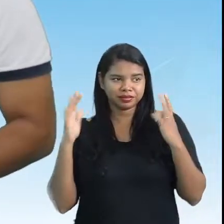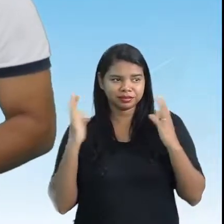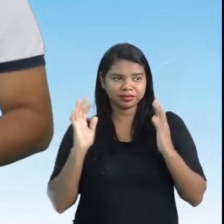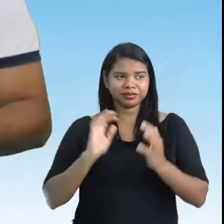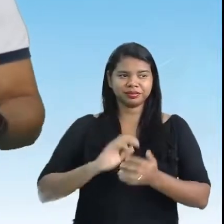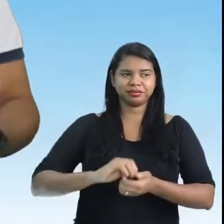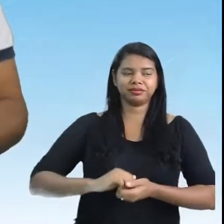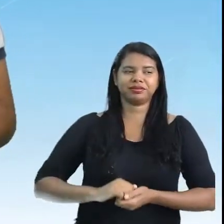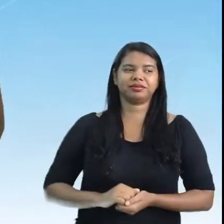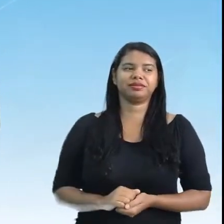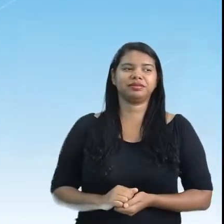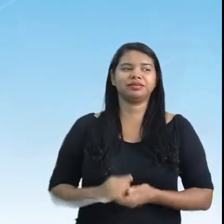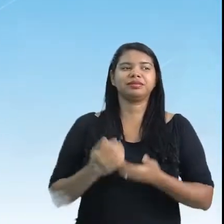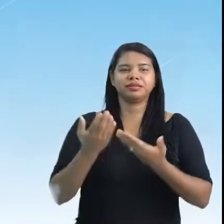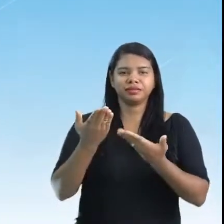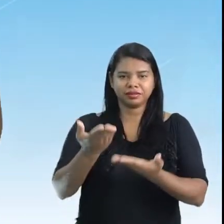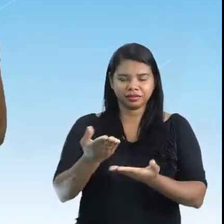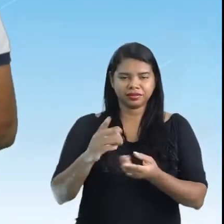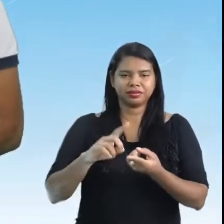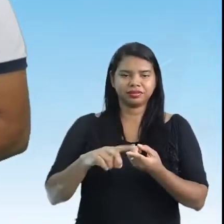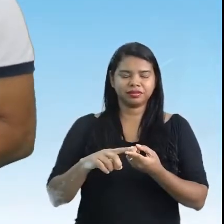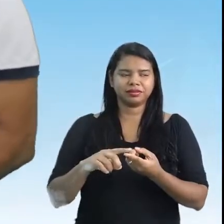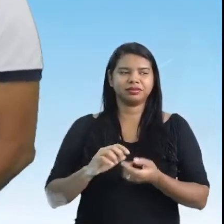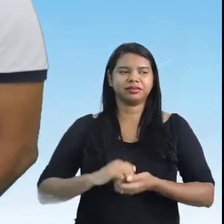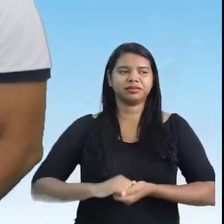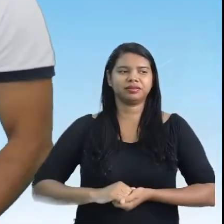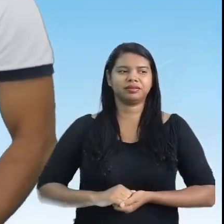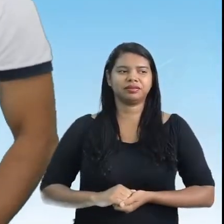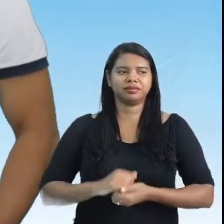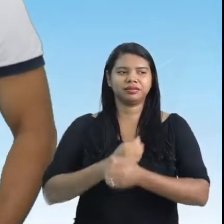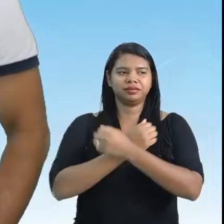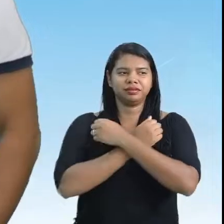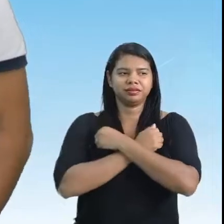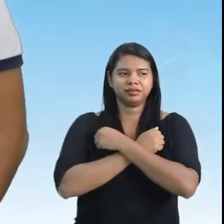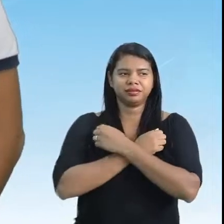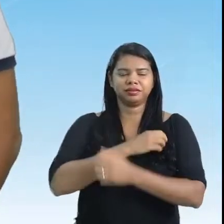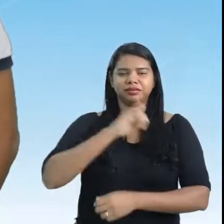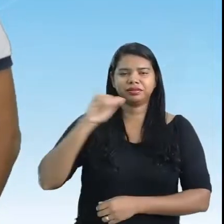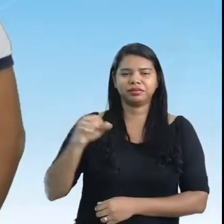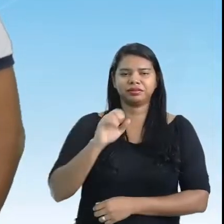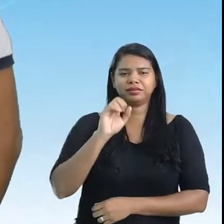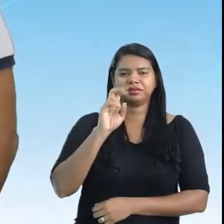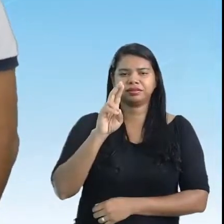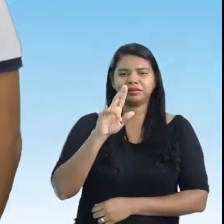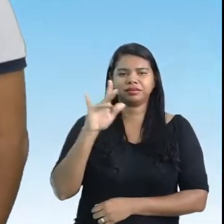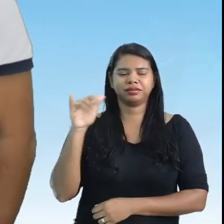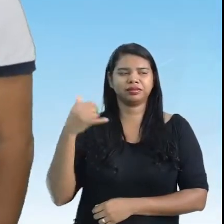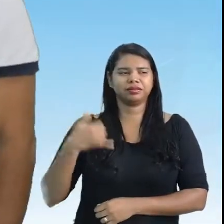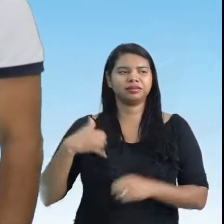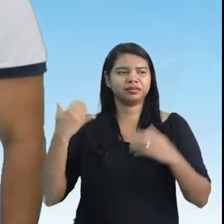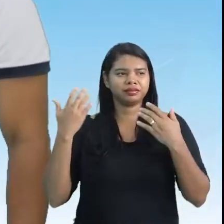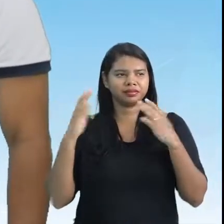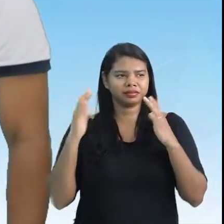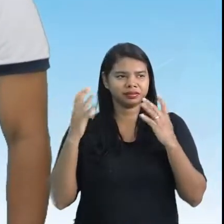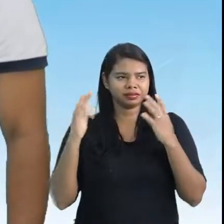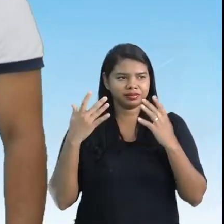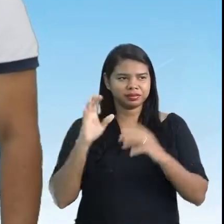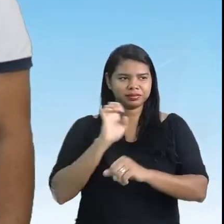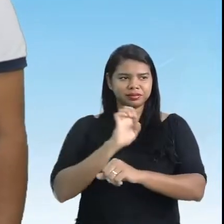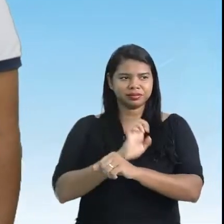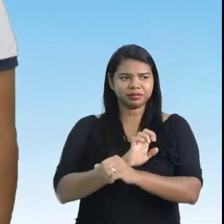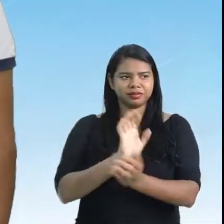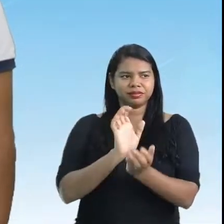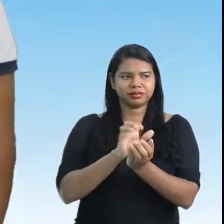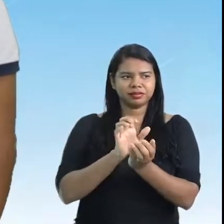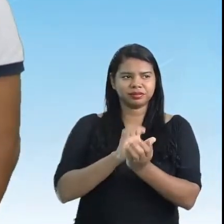também. E um alô para você, estudante. E é isso aí, um abraço para a Júlia e também para todos os aniversariantes do estado de